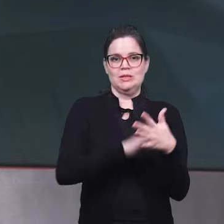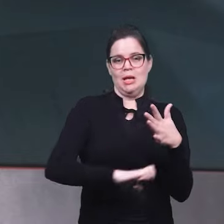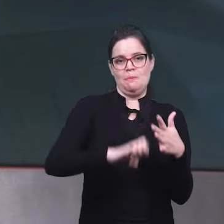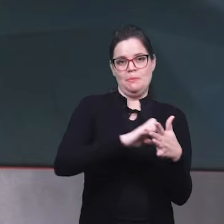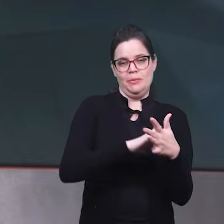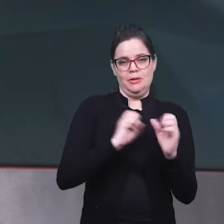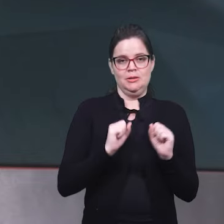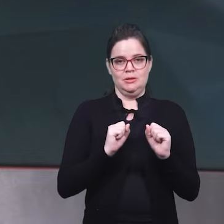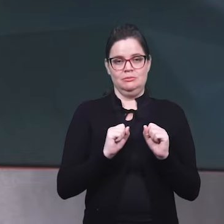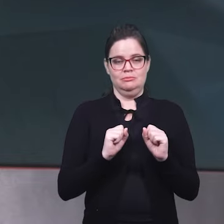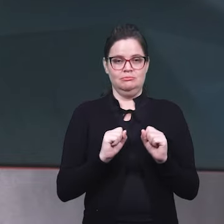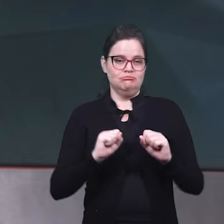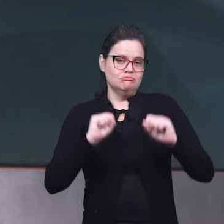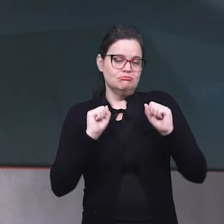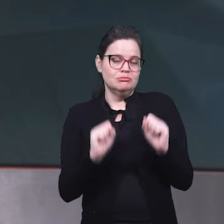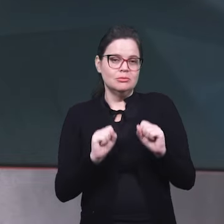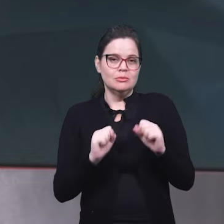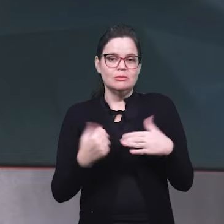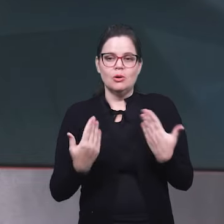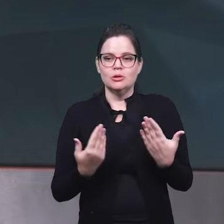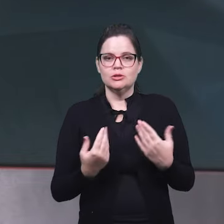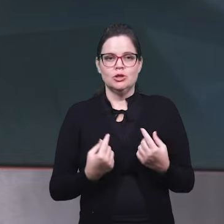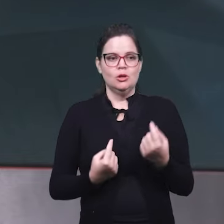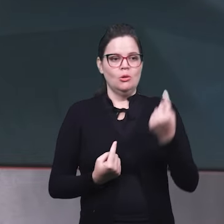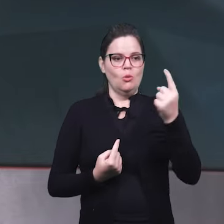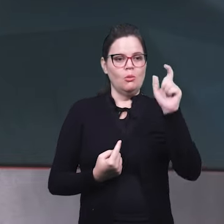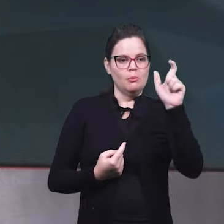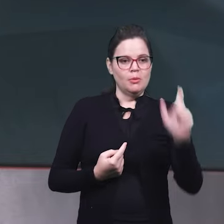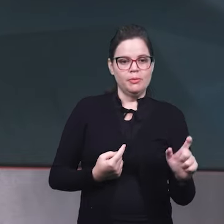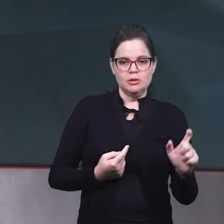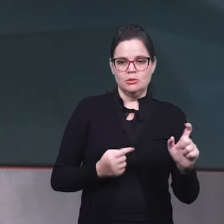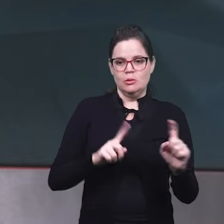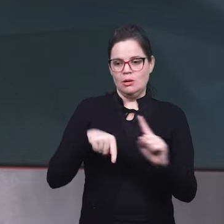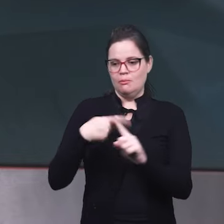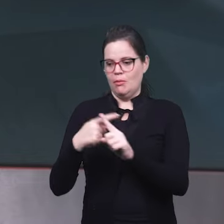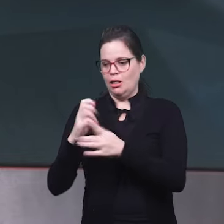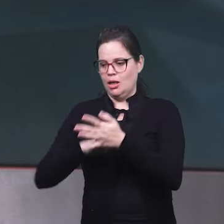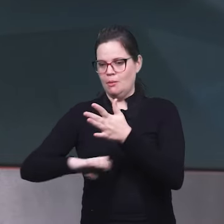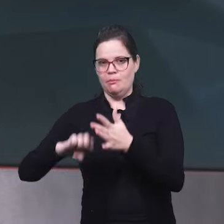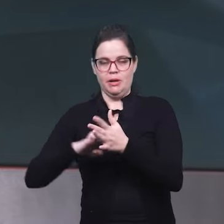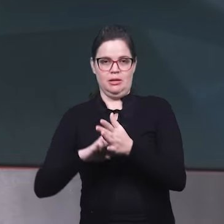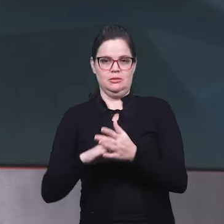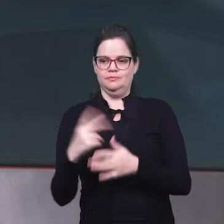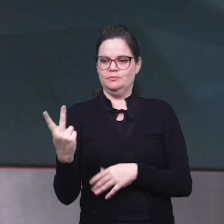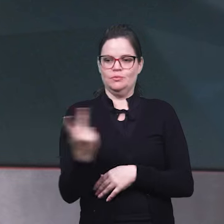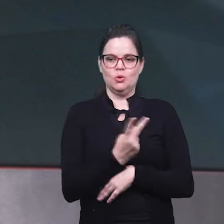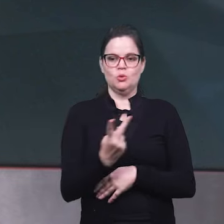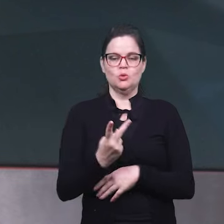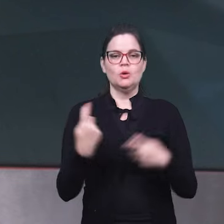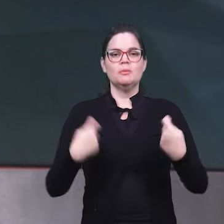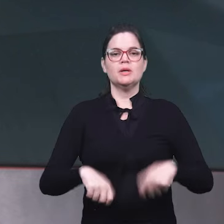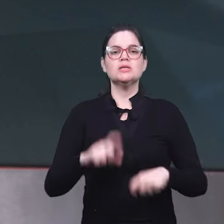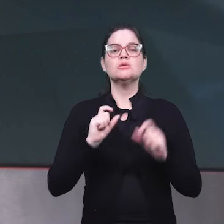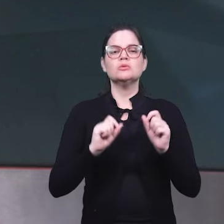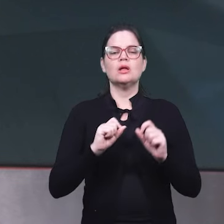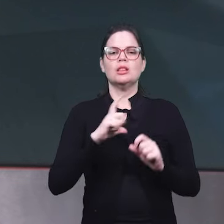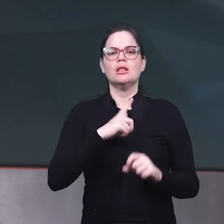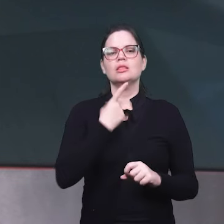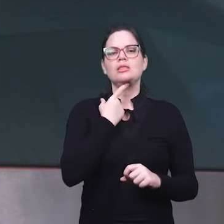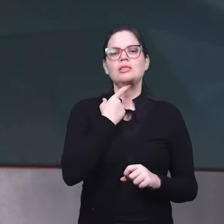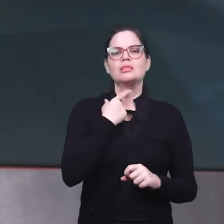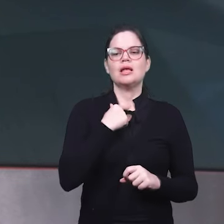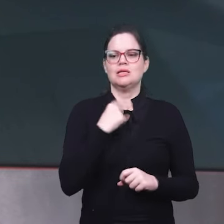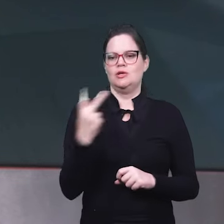duas pessoas físicas, pode ser uma pessoa física e uma pessoa jurídica, desde que haja